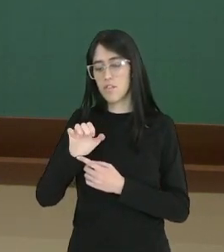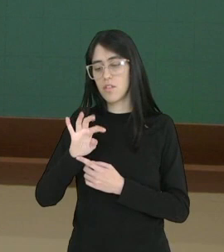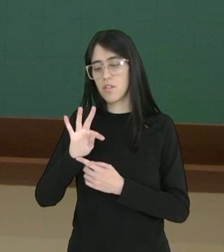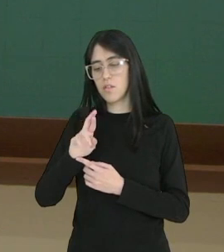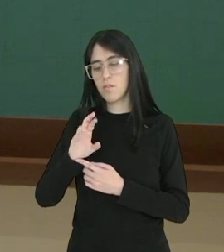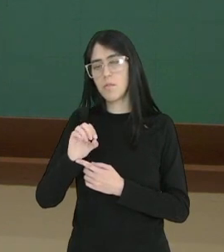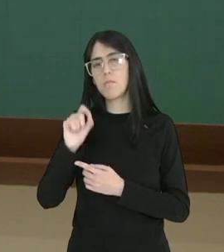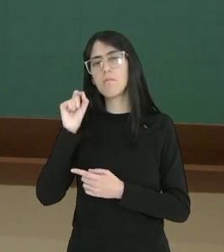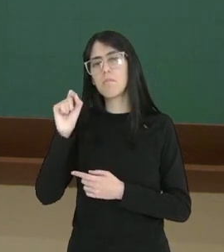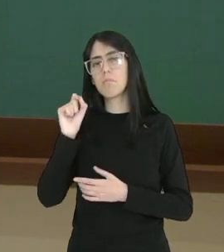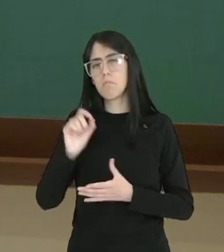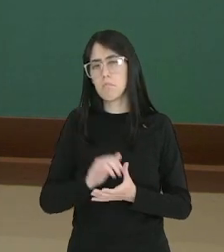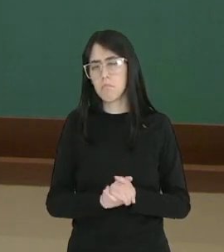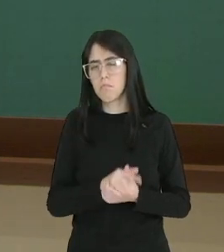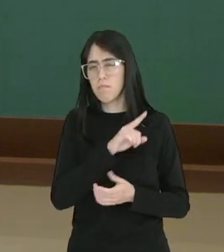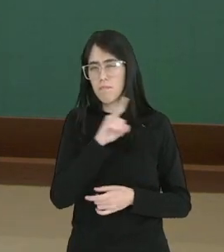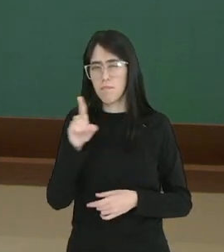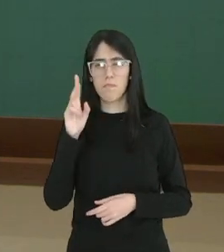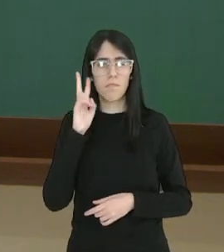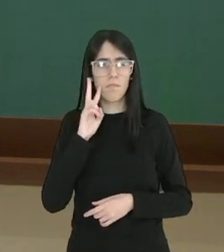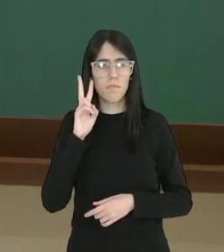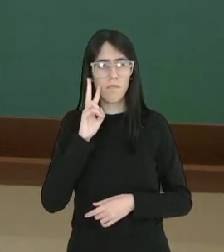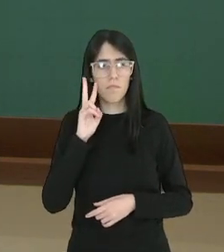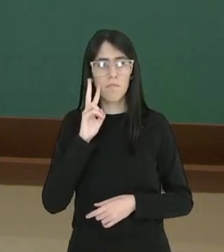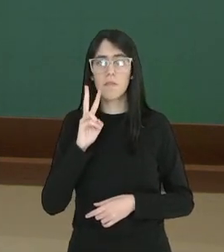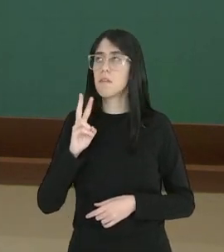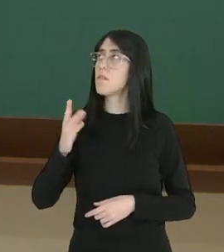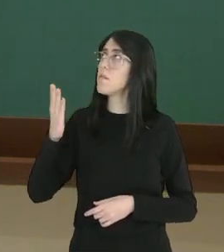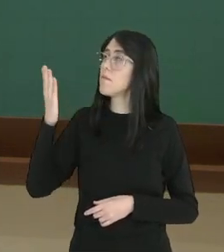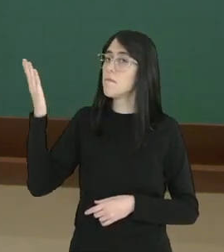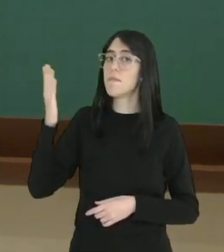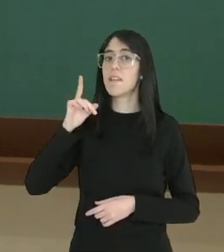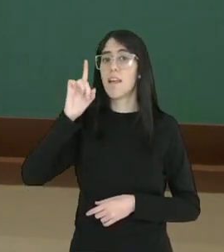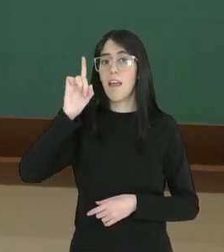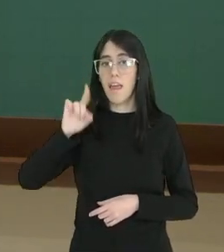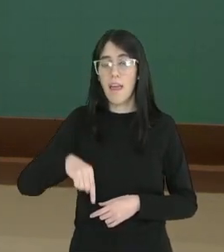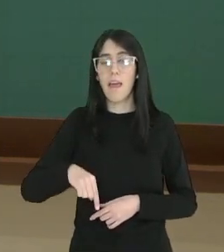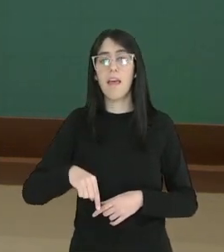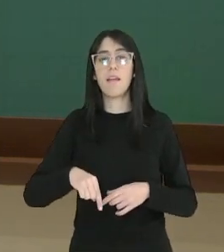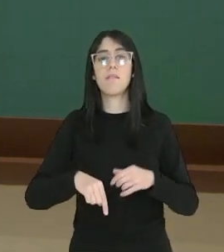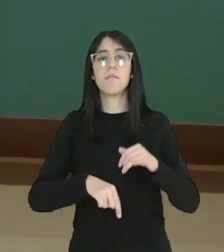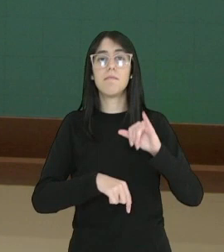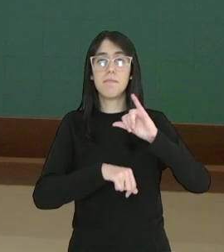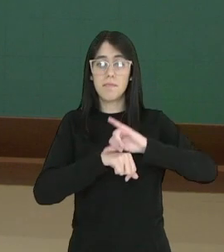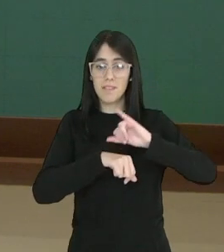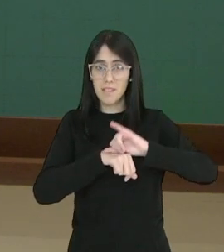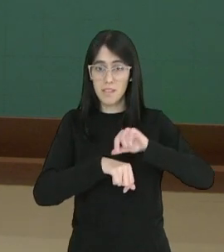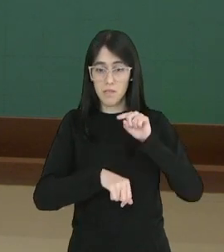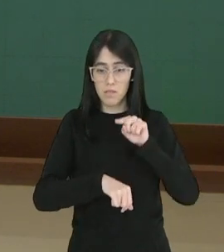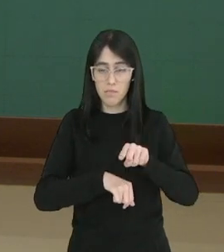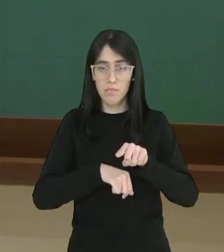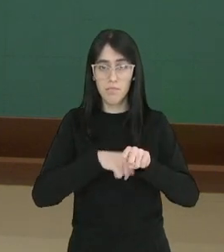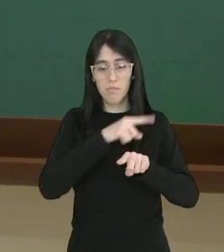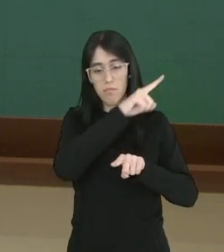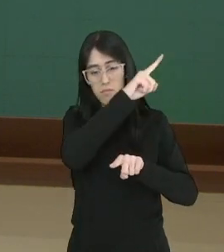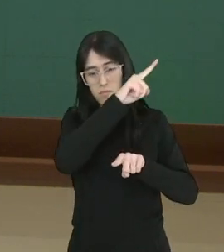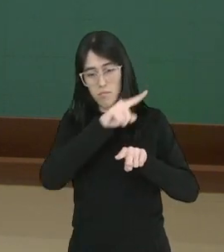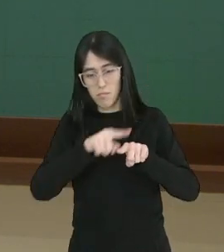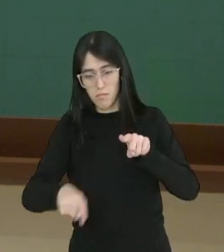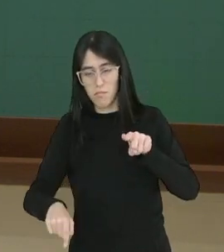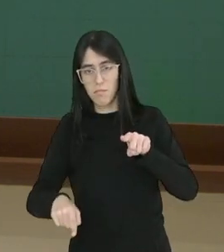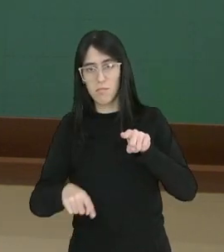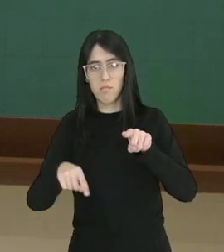diâmetro. Lembra que o diâmetro é a corda que vai passar pelo ponto de origem